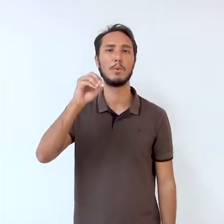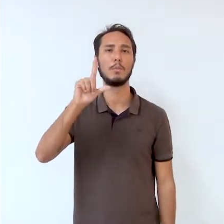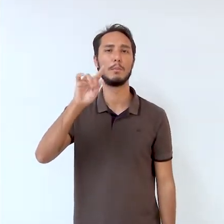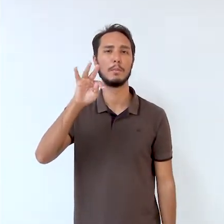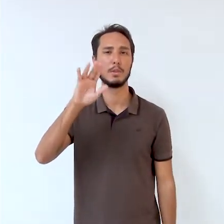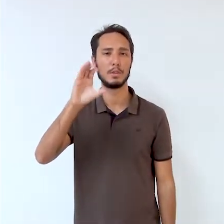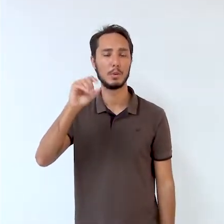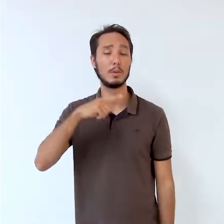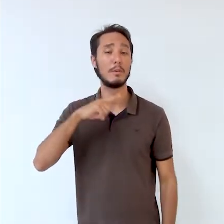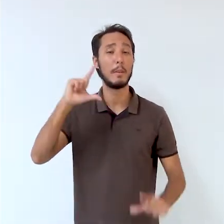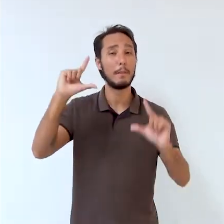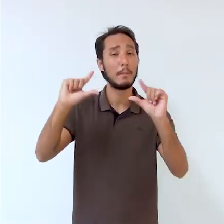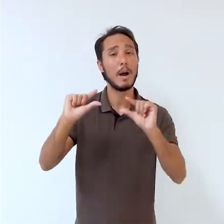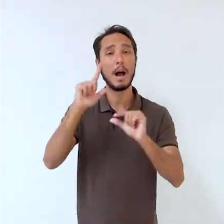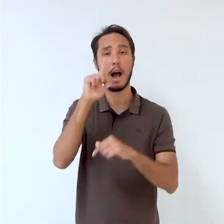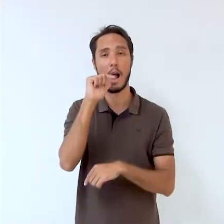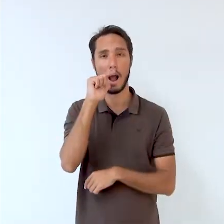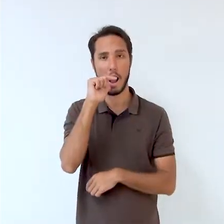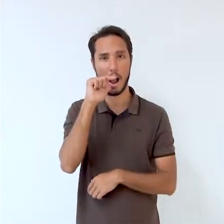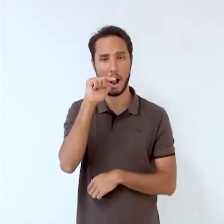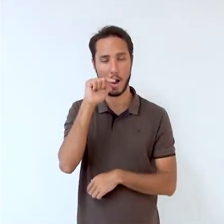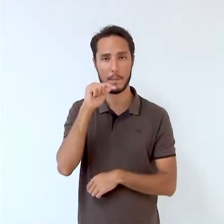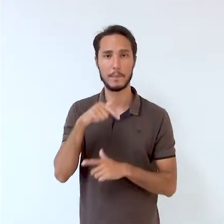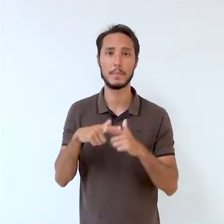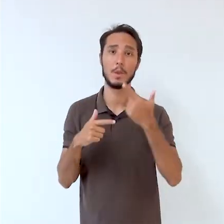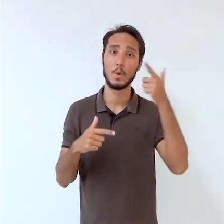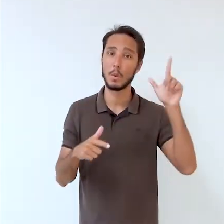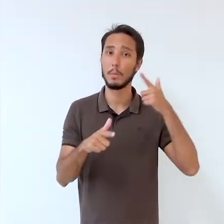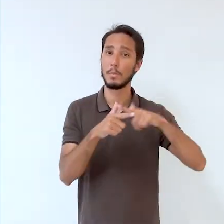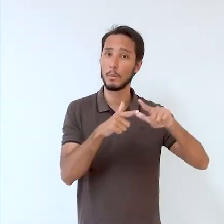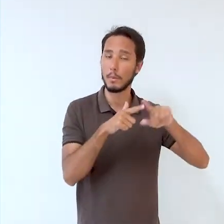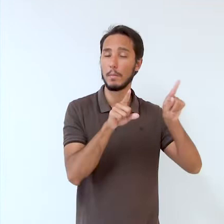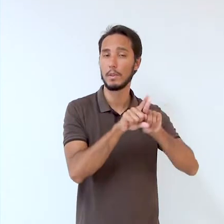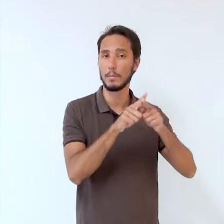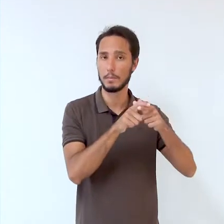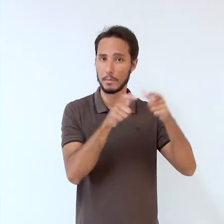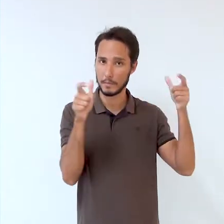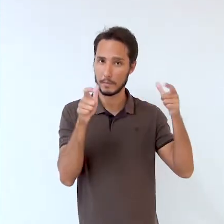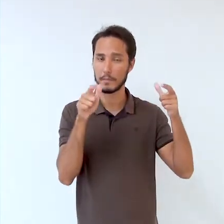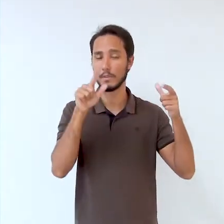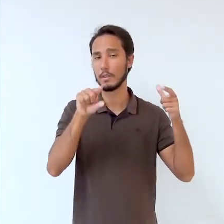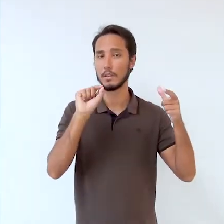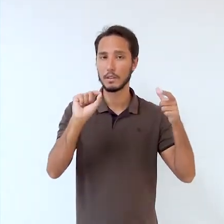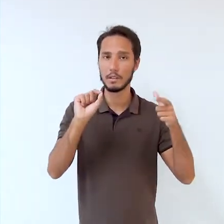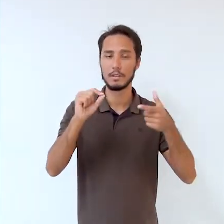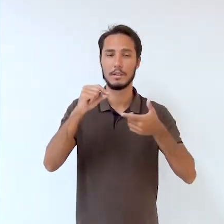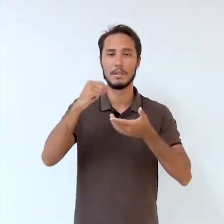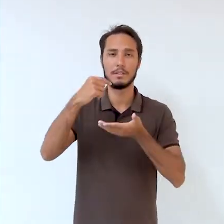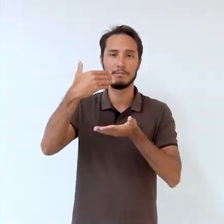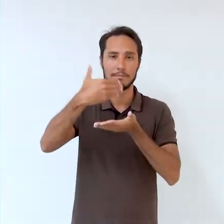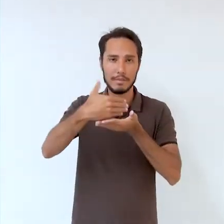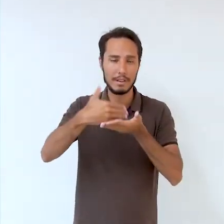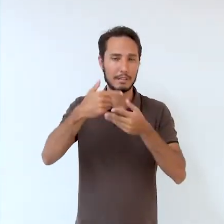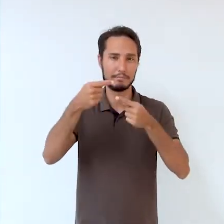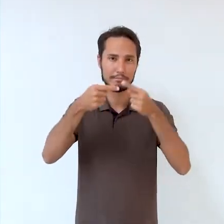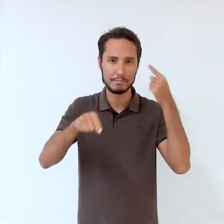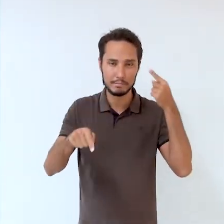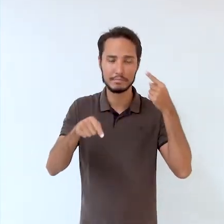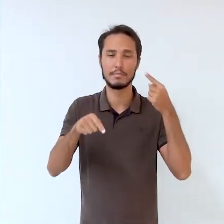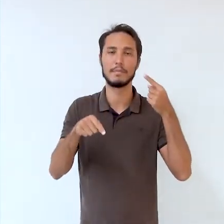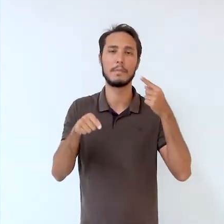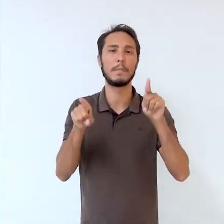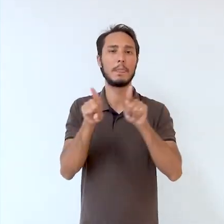que possui baixo teor de água. Outros problemas comuns são o encaixe